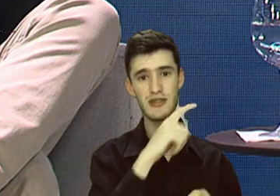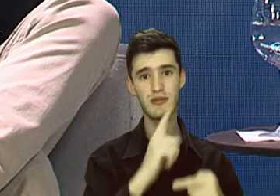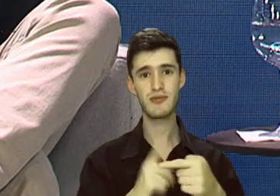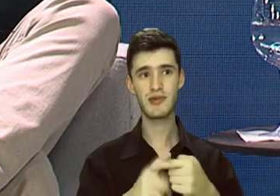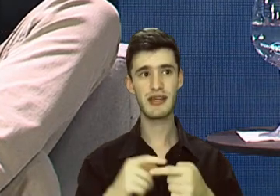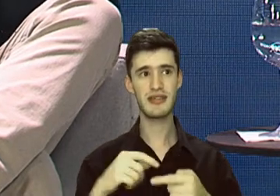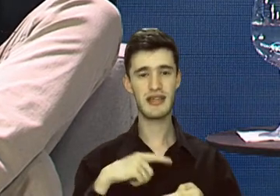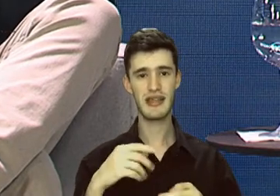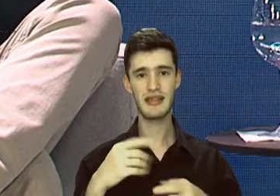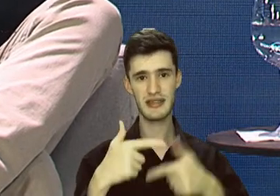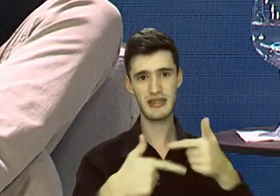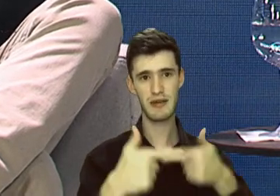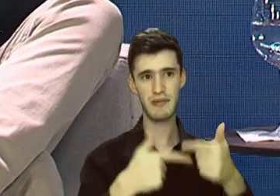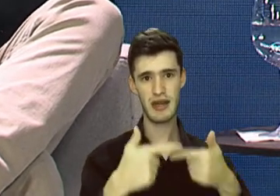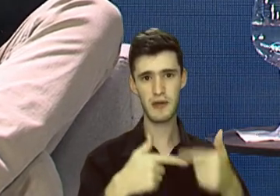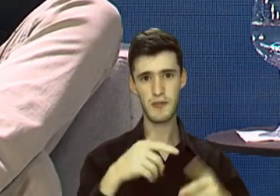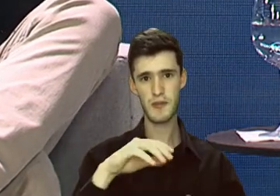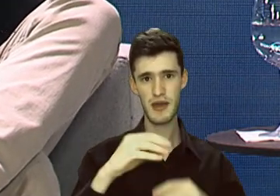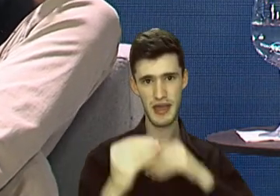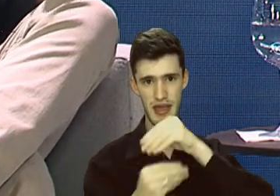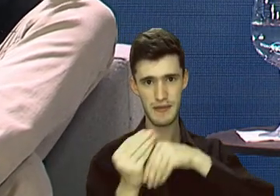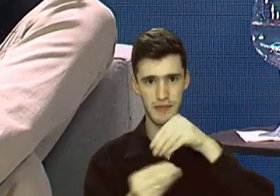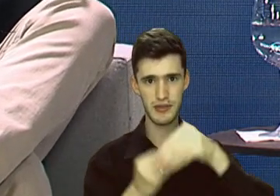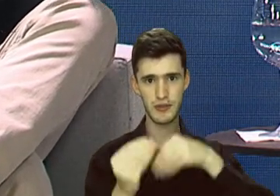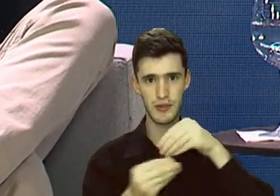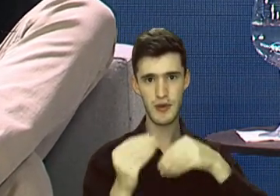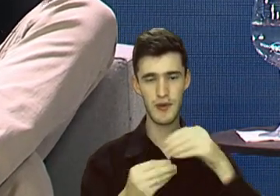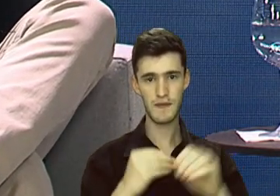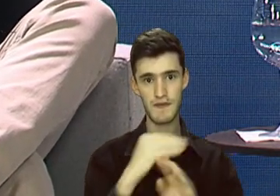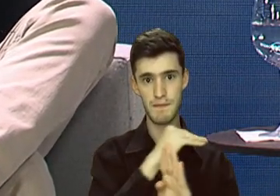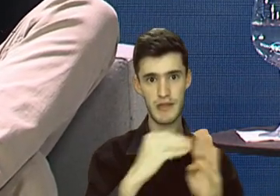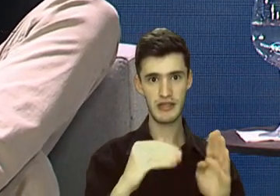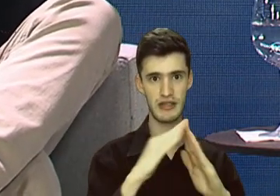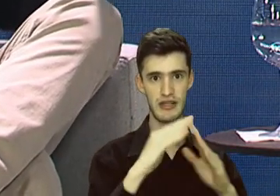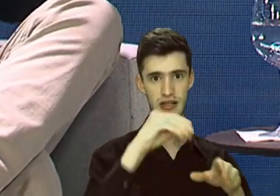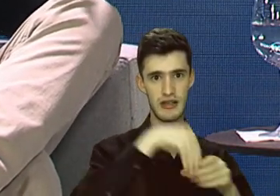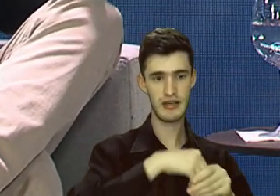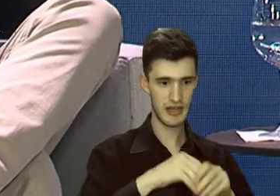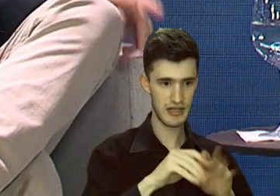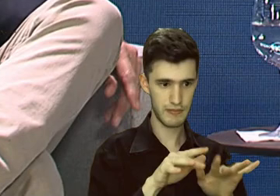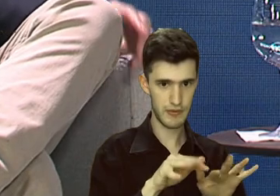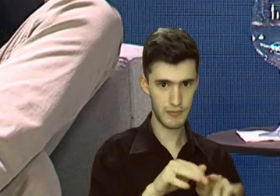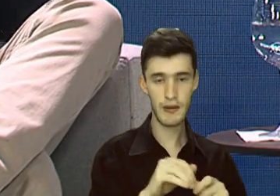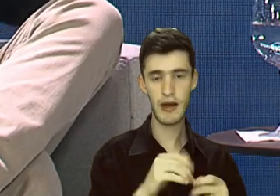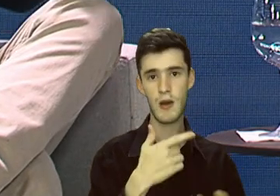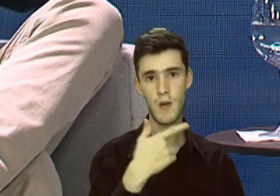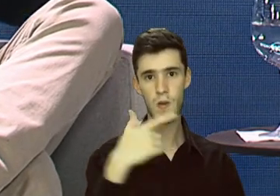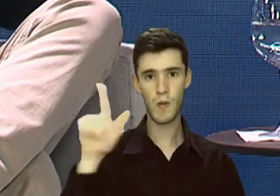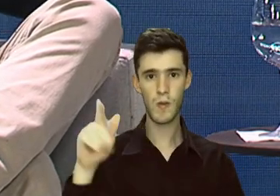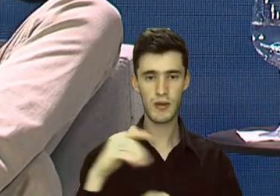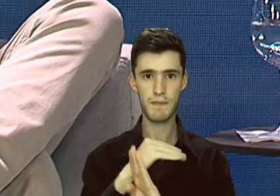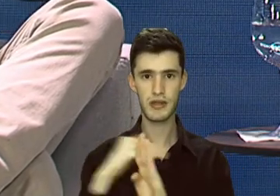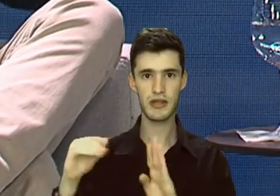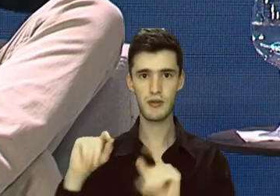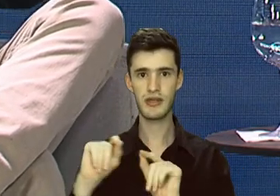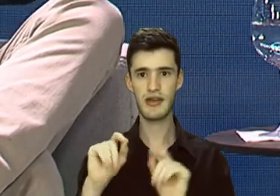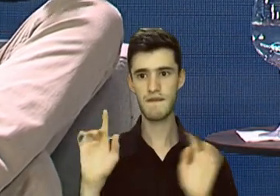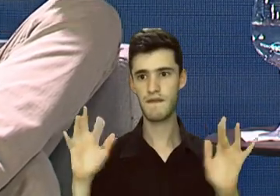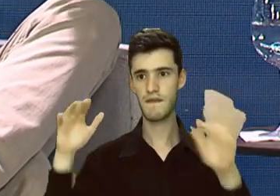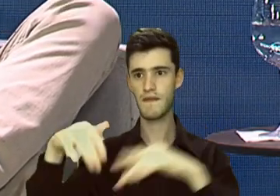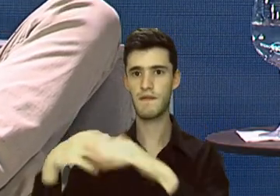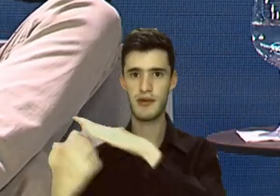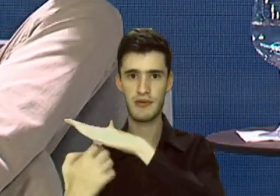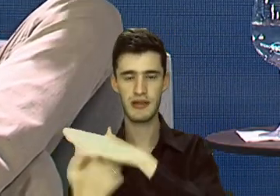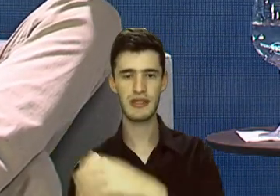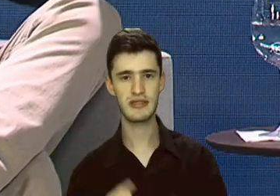aquelas pessoas que ganham em dólar elas estão querendo voltar até para o presencial ali no híbrido mas poder tomar uma cerveja ali